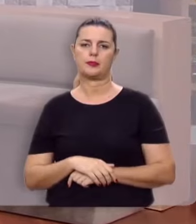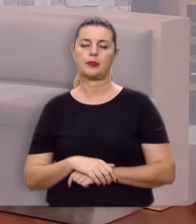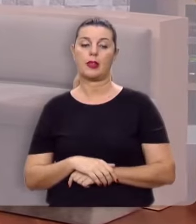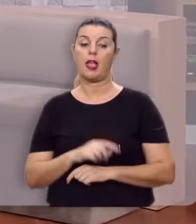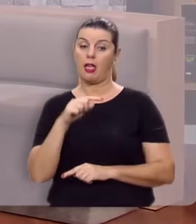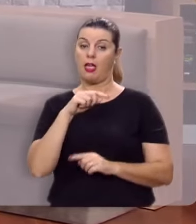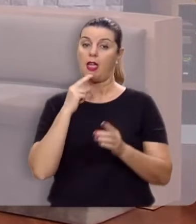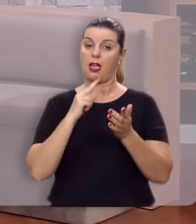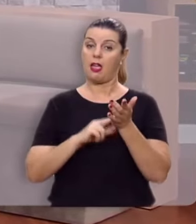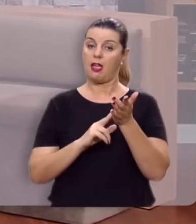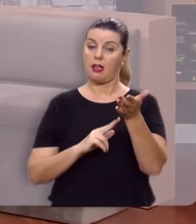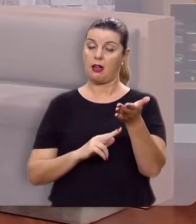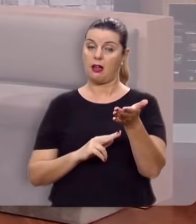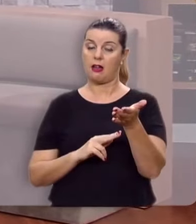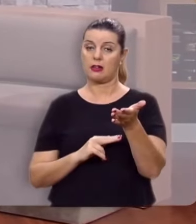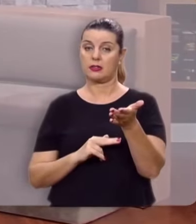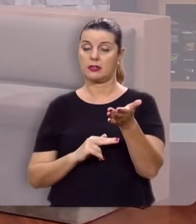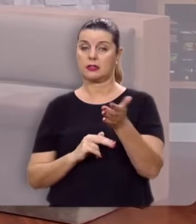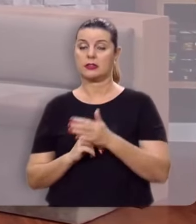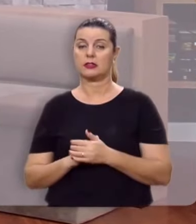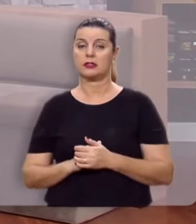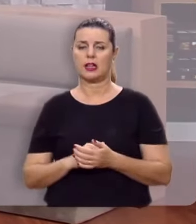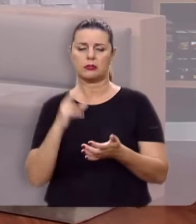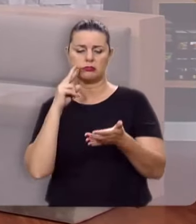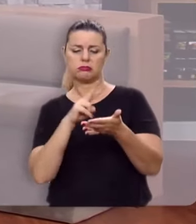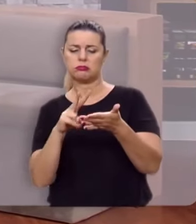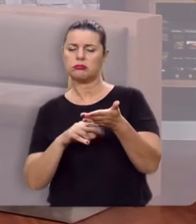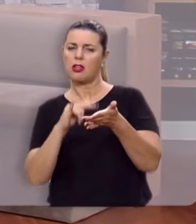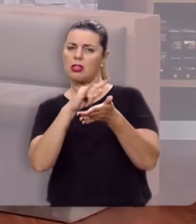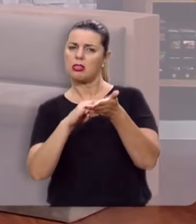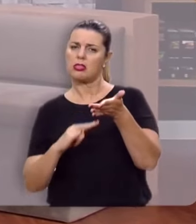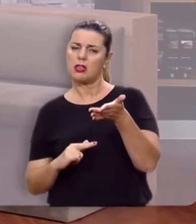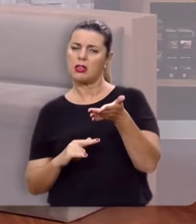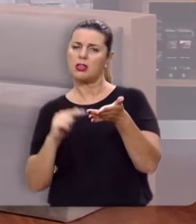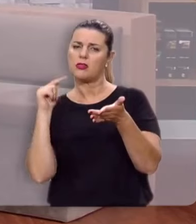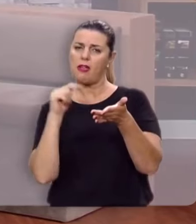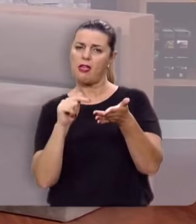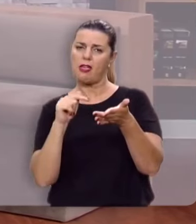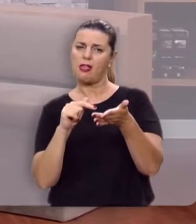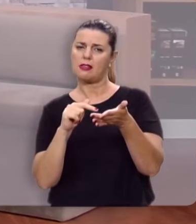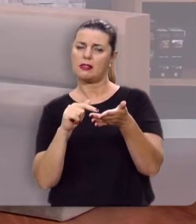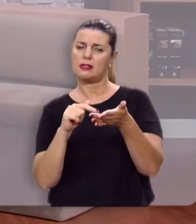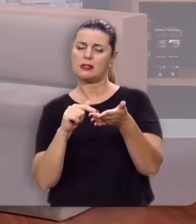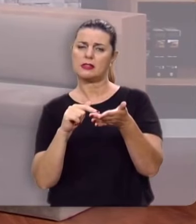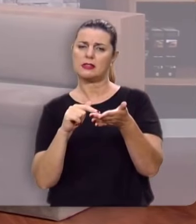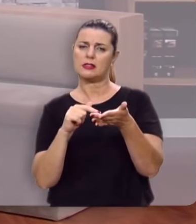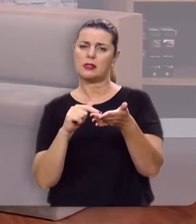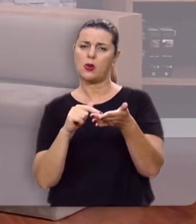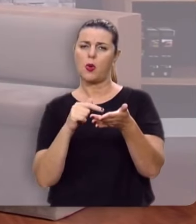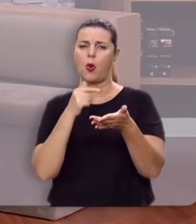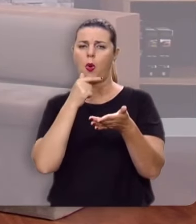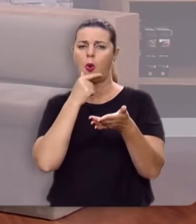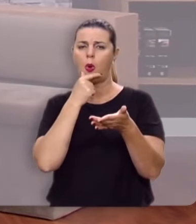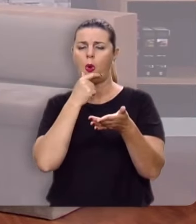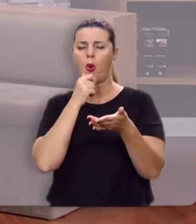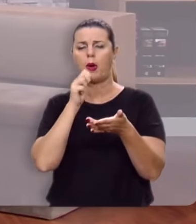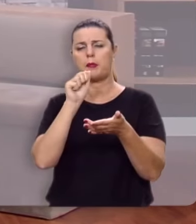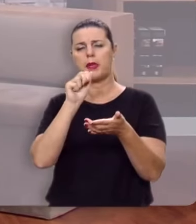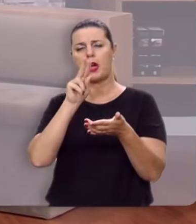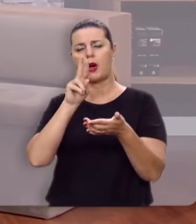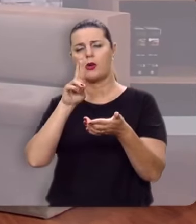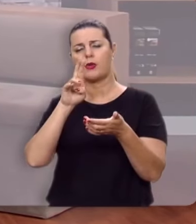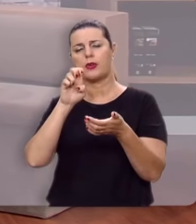Foi por meio desta carta, da leitura de um texto desta carta, que Aurélio Agostinho foi convertido